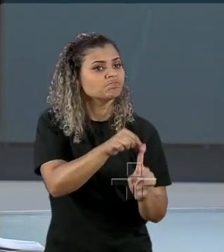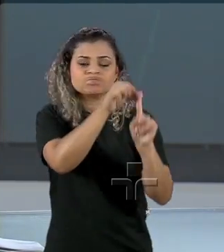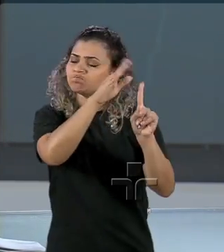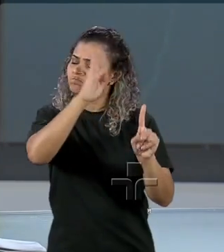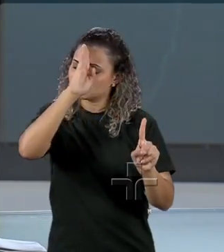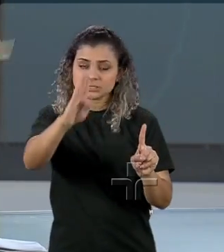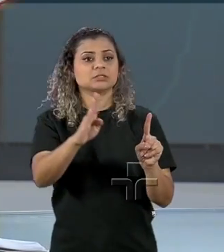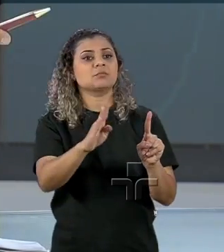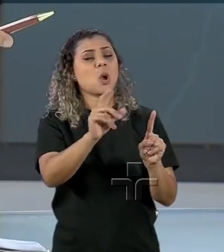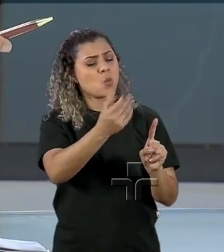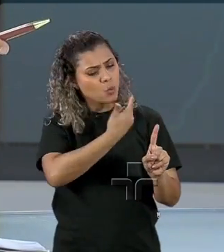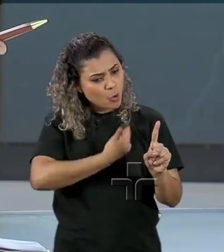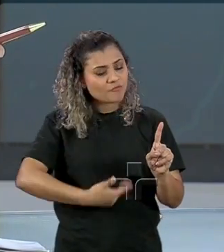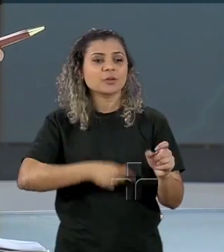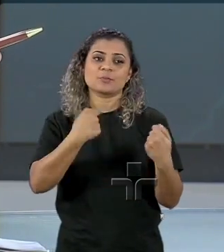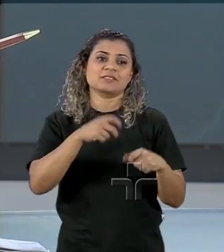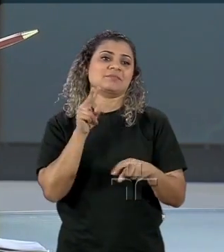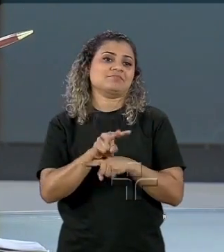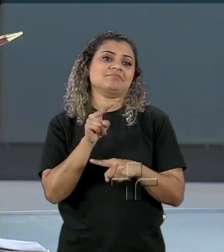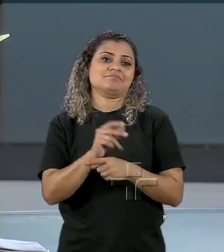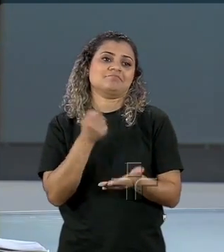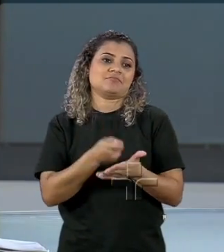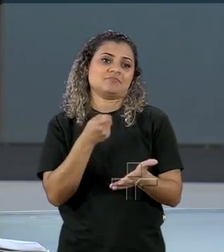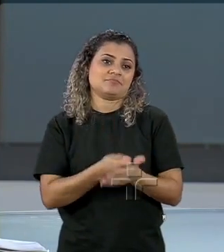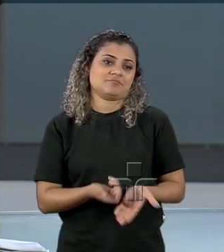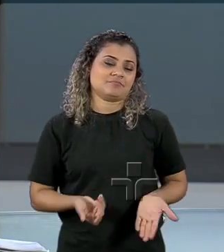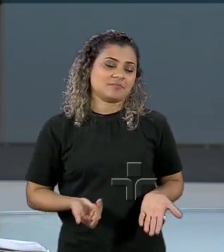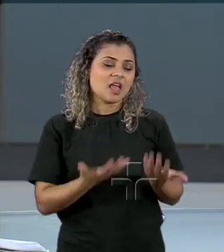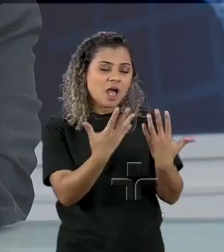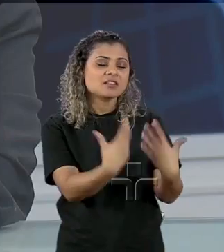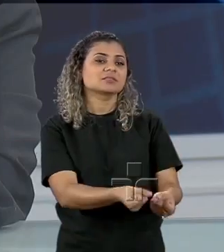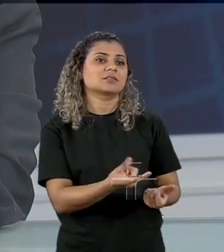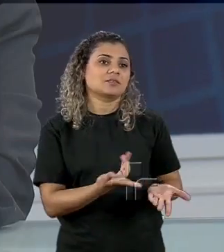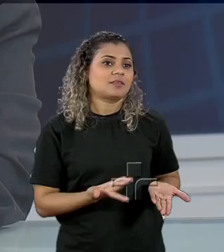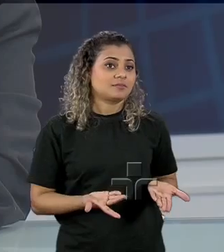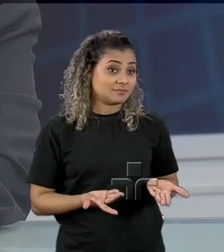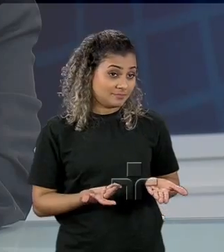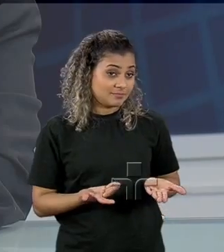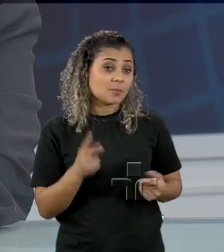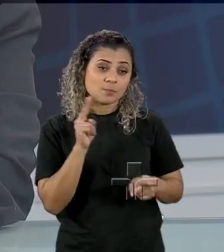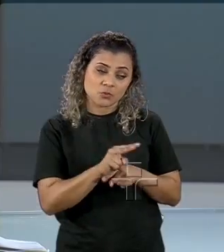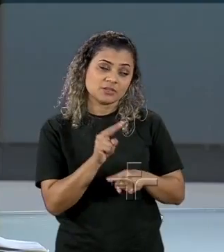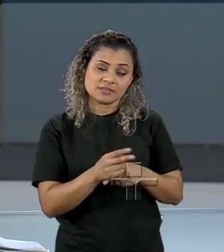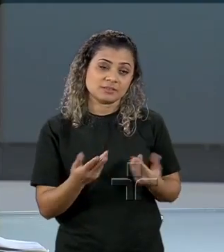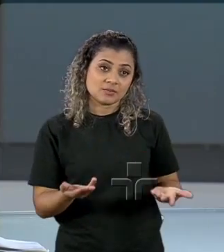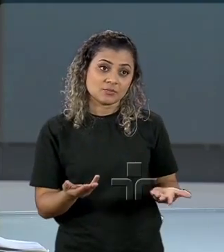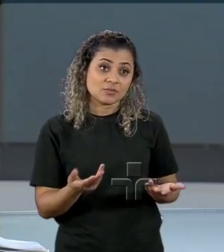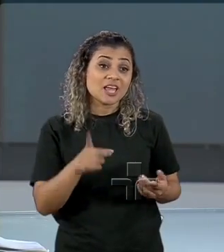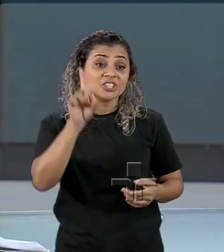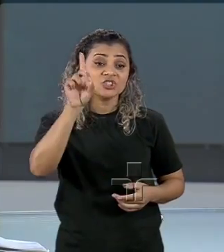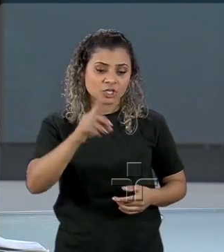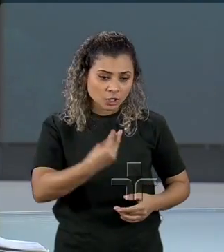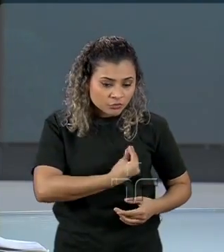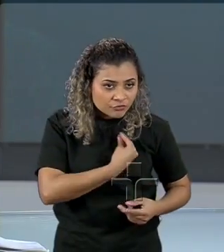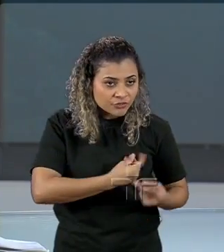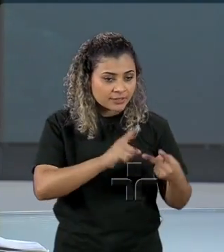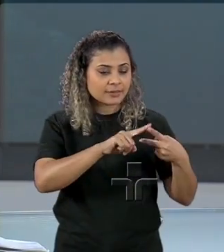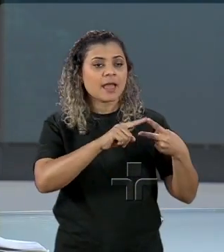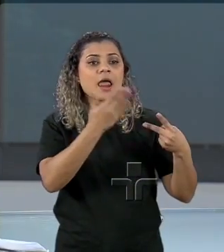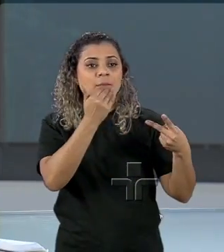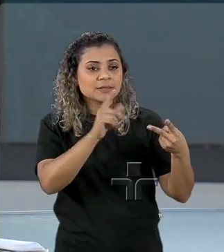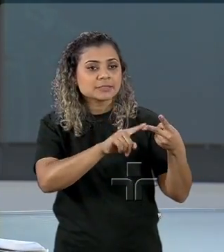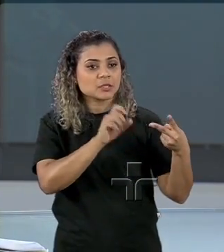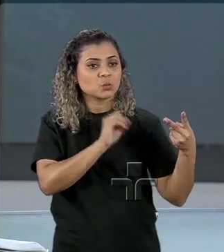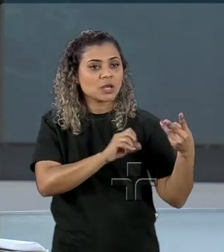o governo a adotar esse tipo de política pública, de iniciativa, de proteção. Direito à vida, saúde, alimentação,